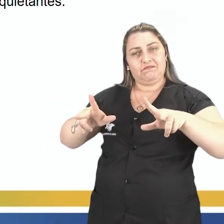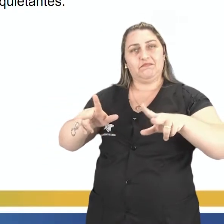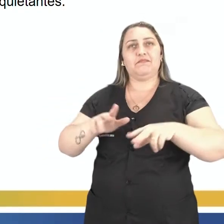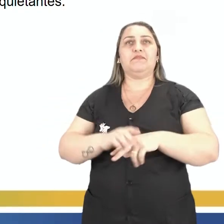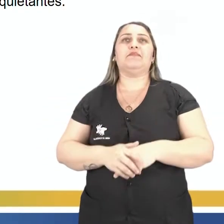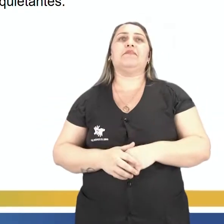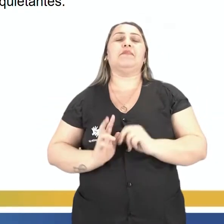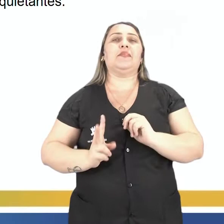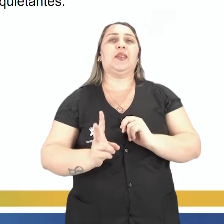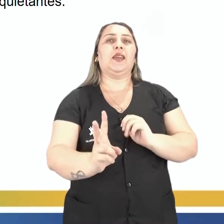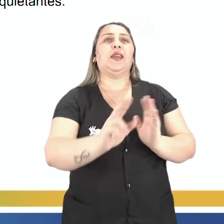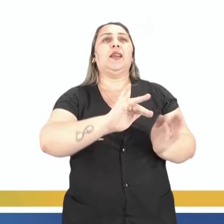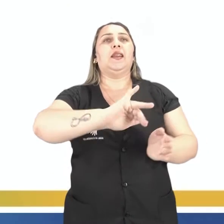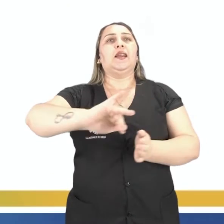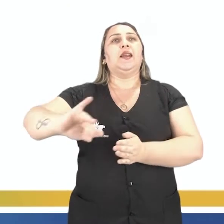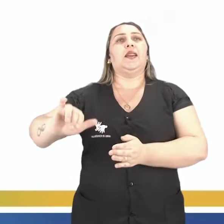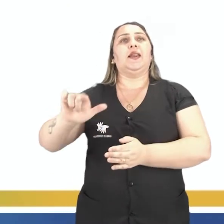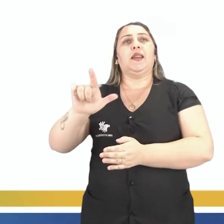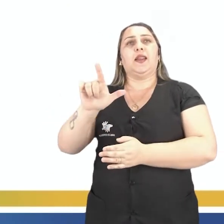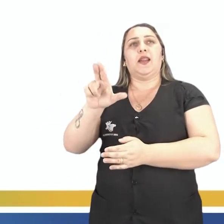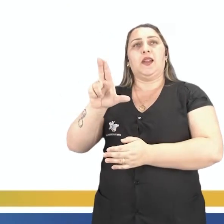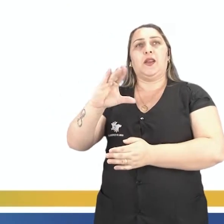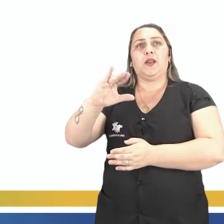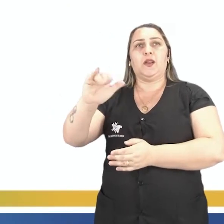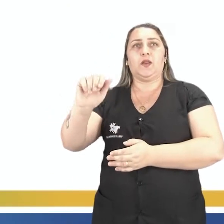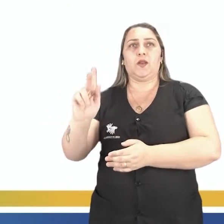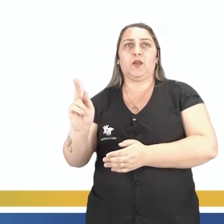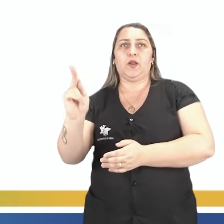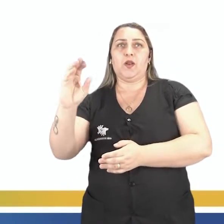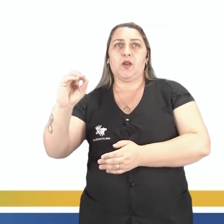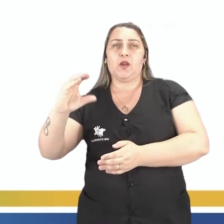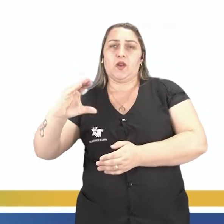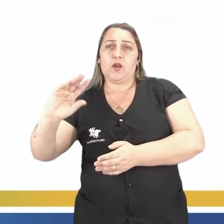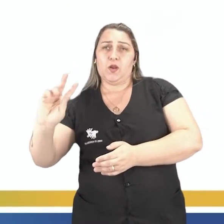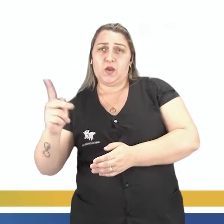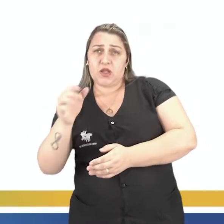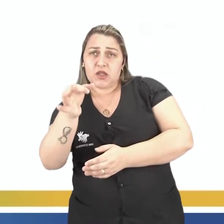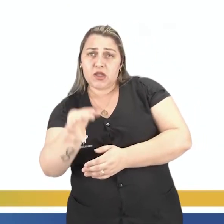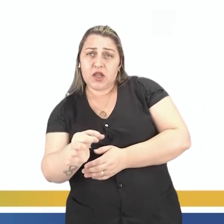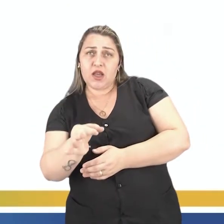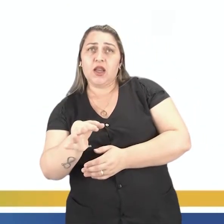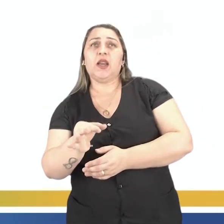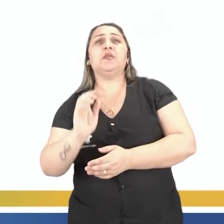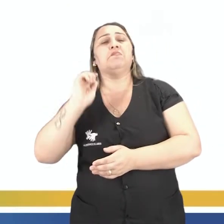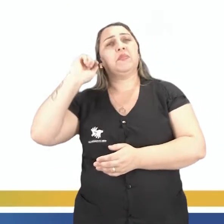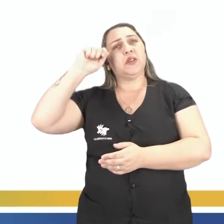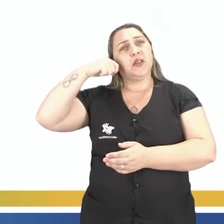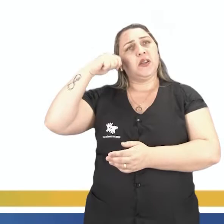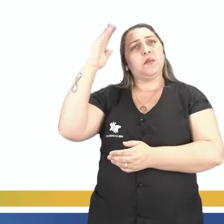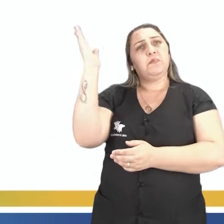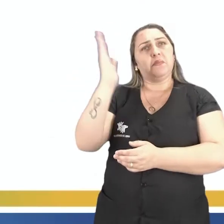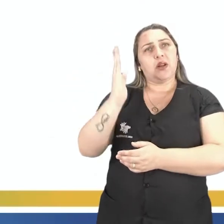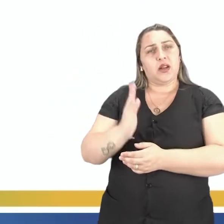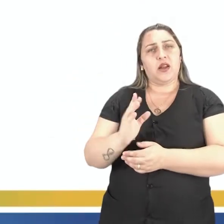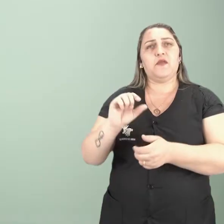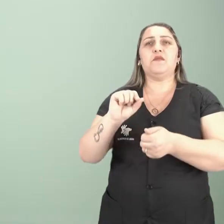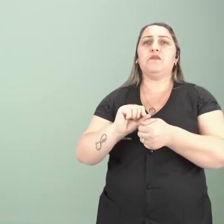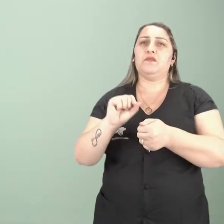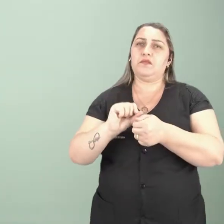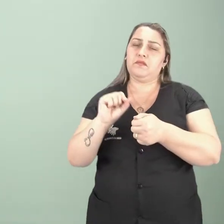E seguindo adiante, nós vamos falar sobre a Lúcia Koch, certo? Grande artista brasileira que